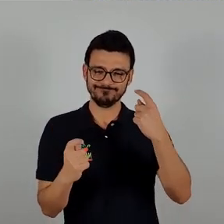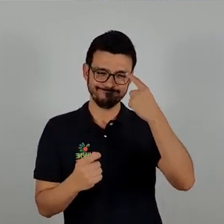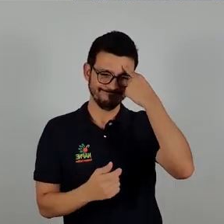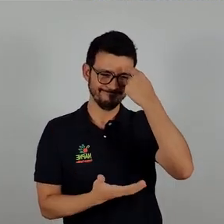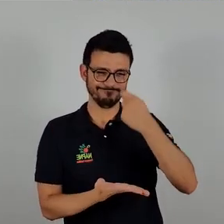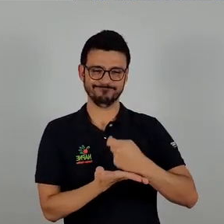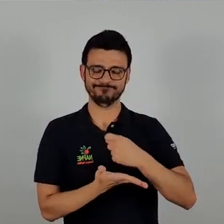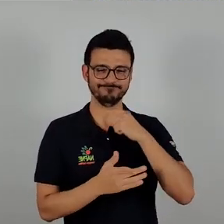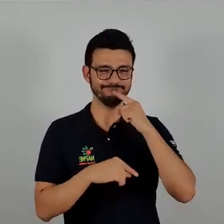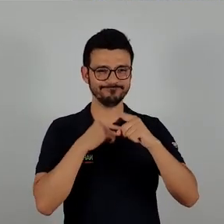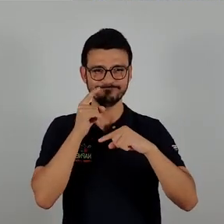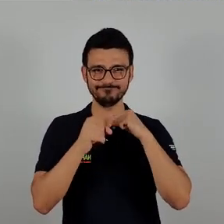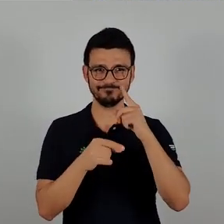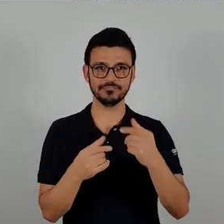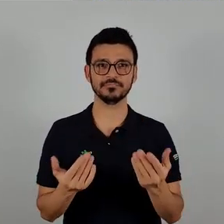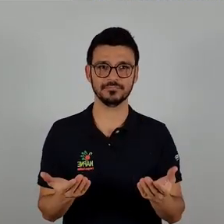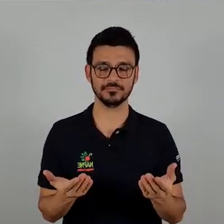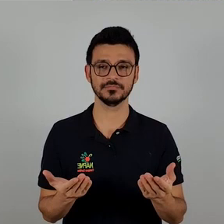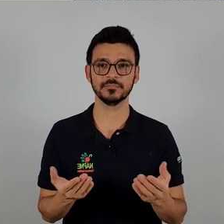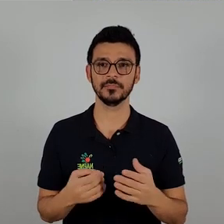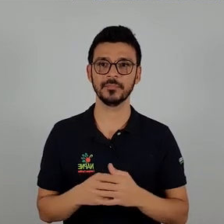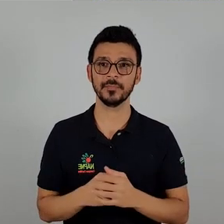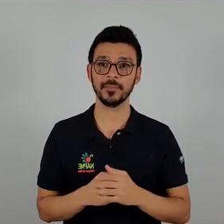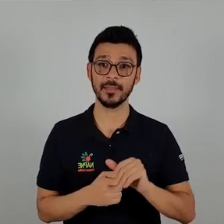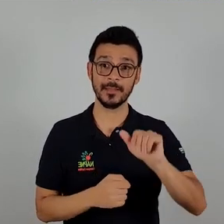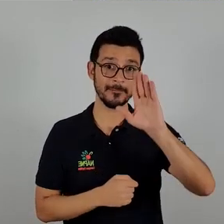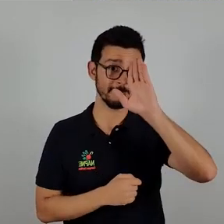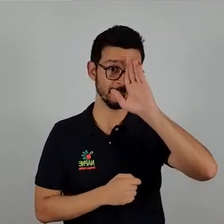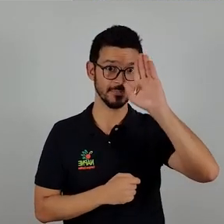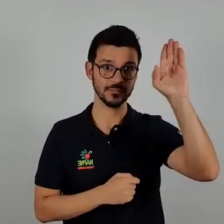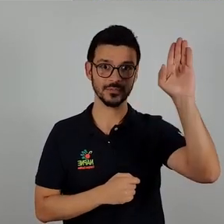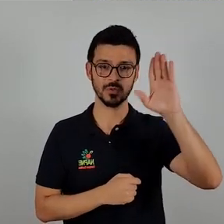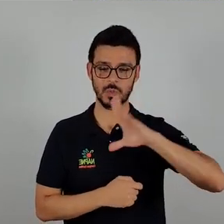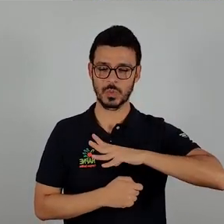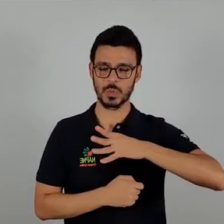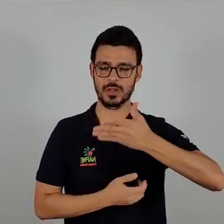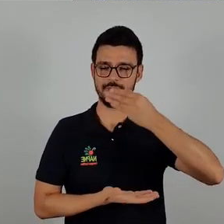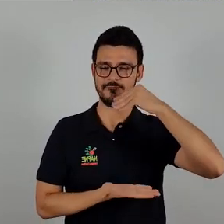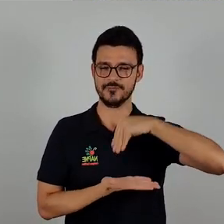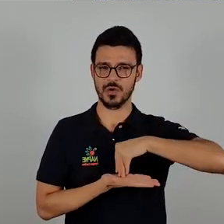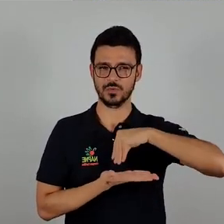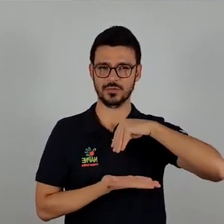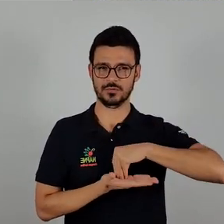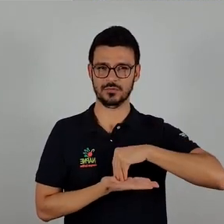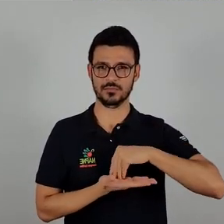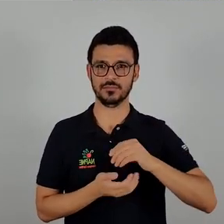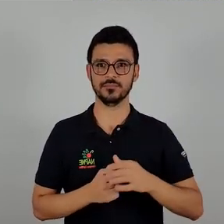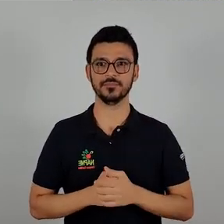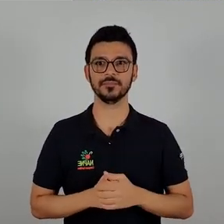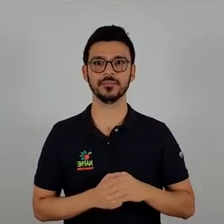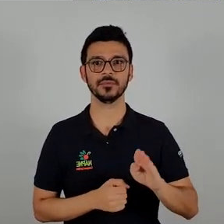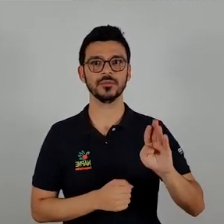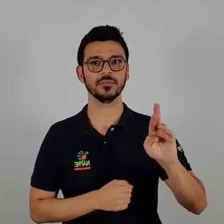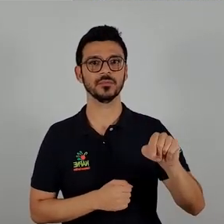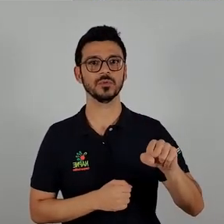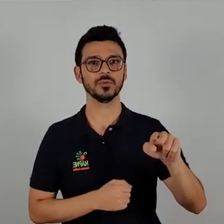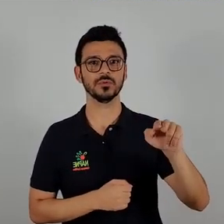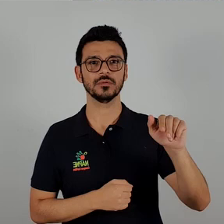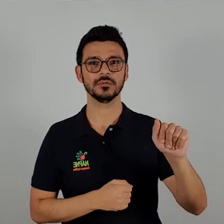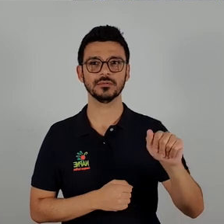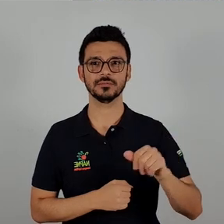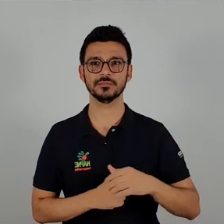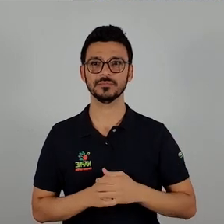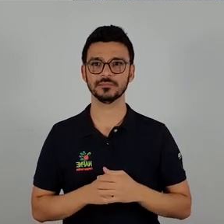uma pergunta. Ela perguntou qual é a emoção da vesícula? Isso, foi essa que eu respondi agora,